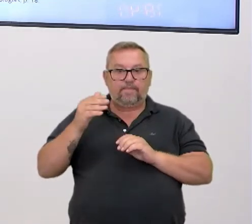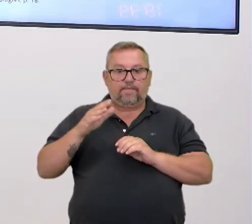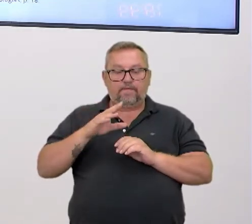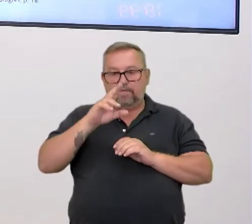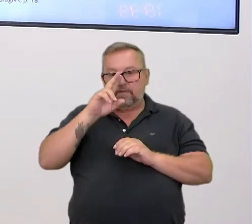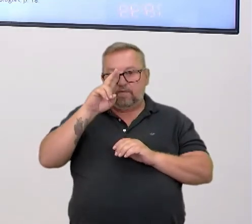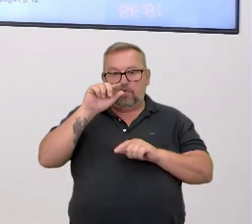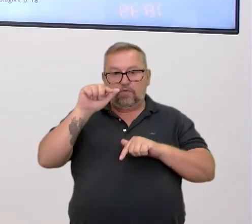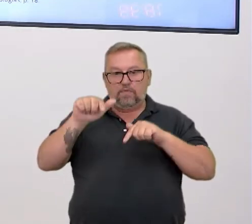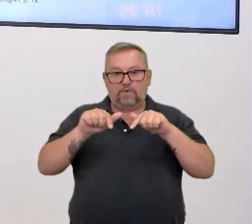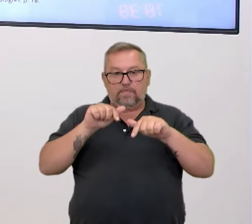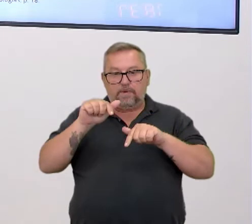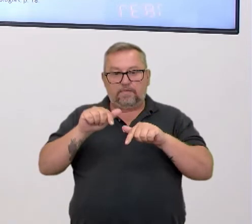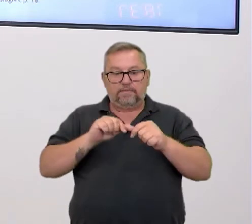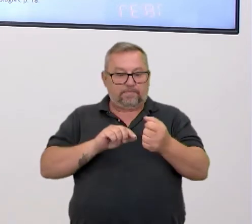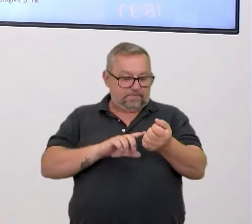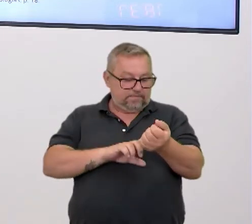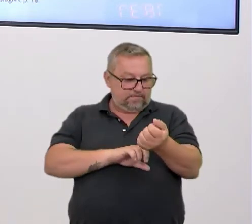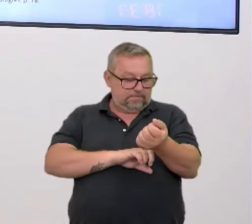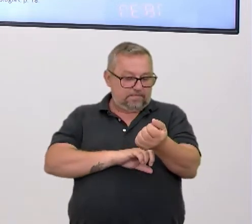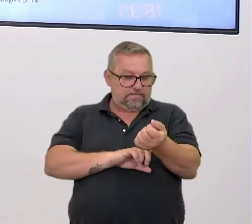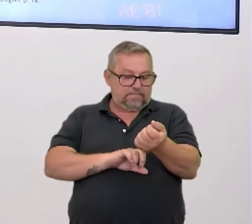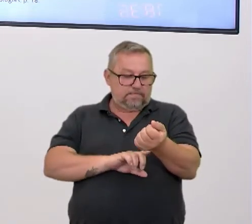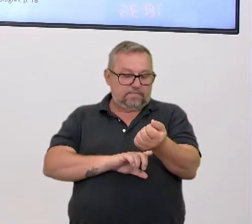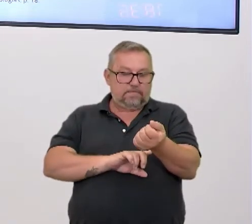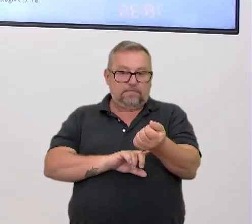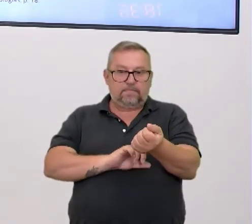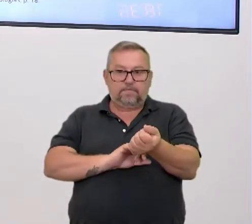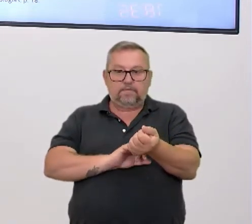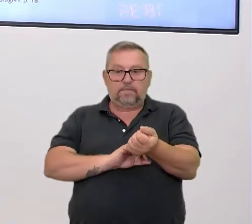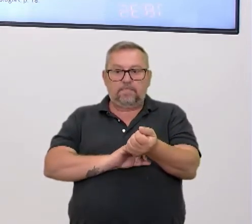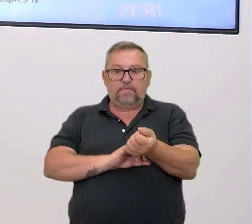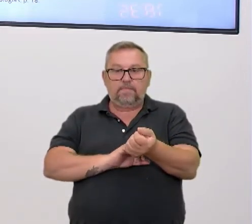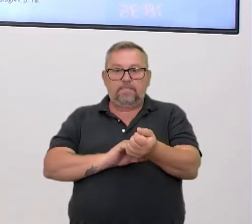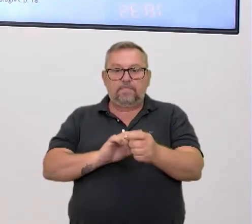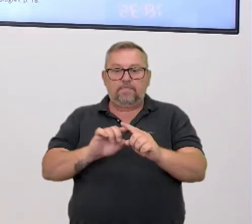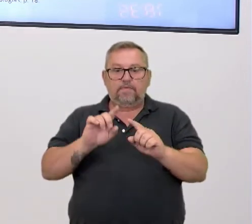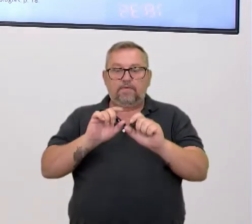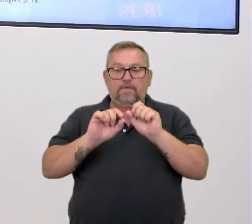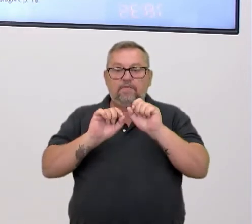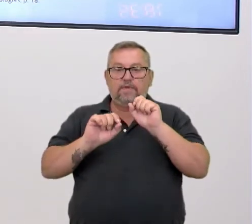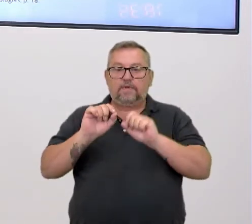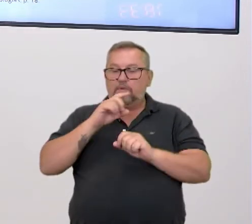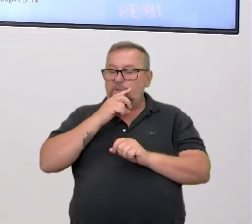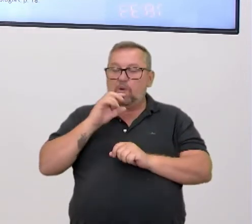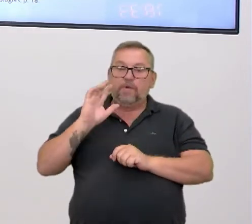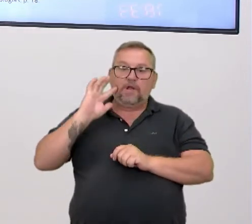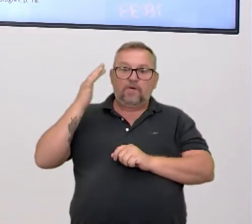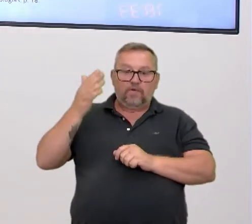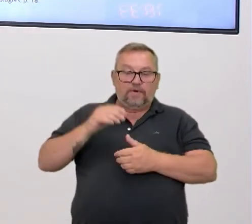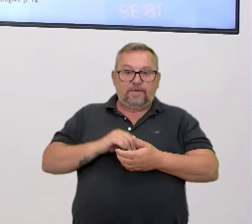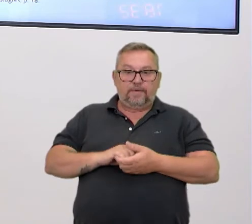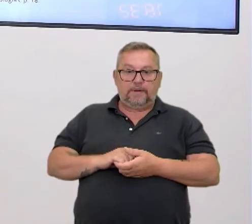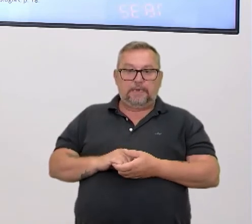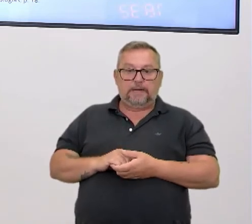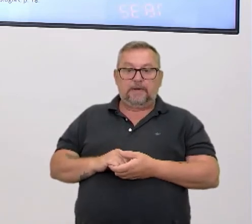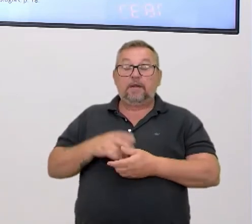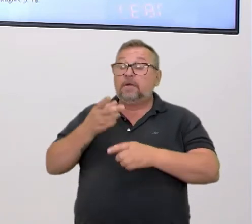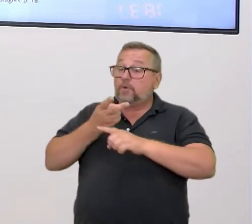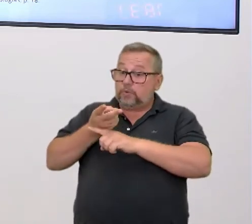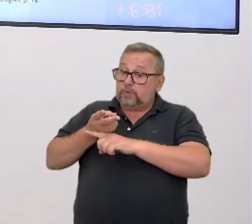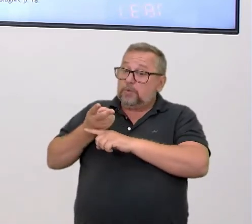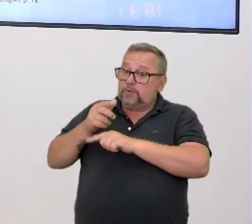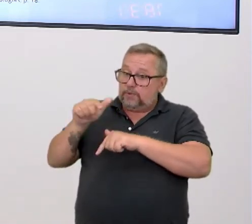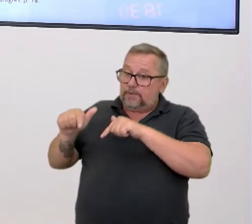de trabalho. É uma pergunta. Se elas estão fora da força de trabalho, o que elas estão fazendo para resolver isso? Elas estão buscando